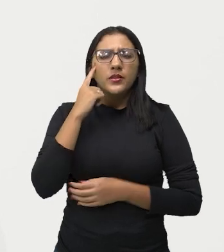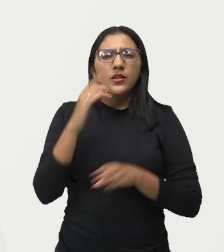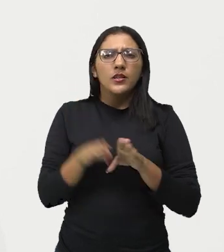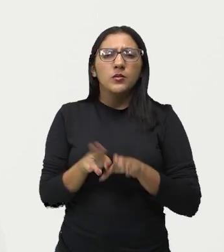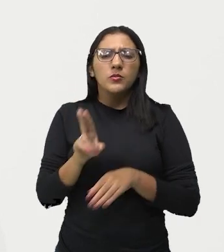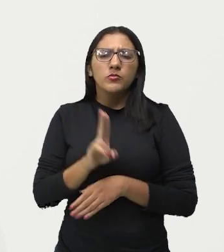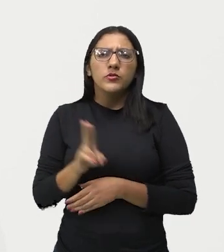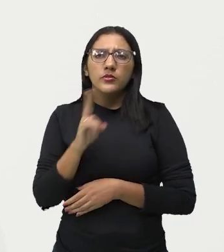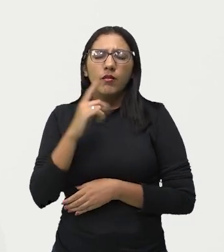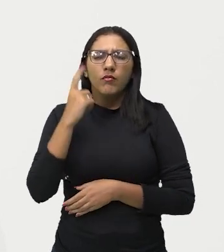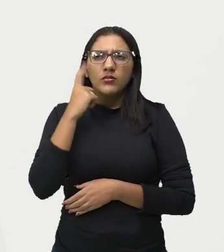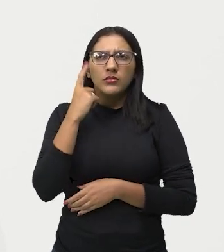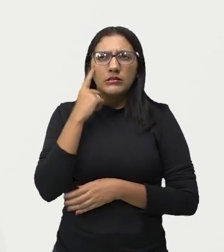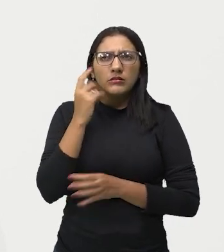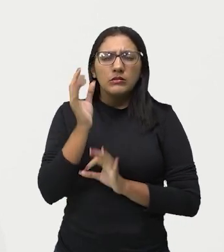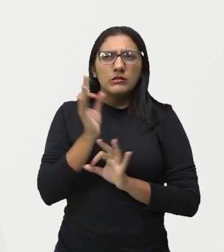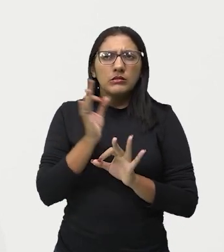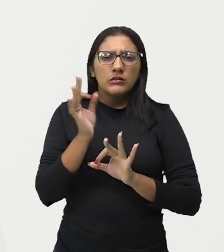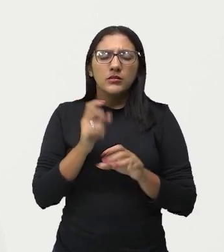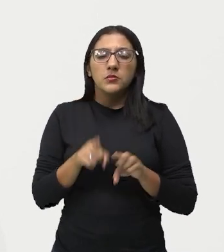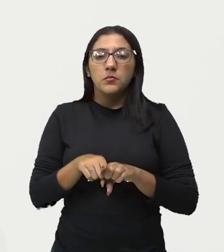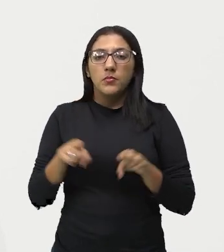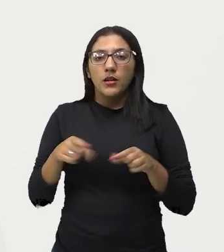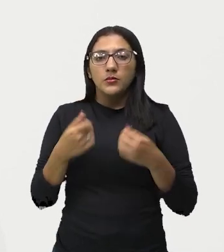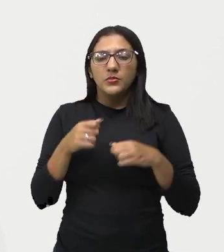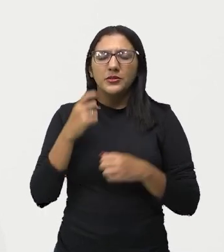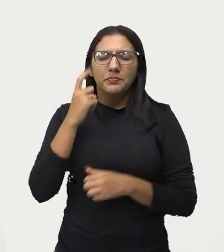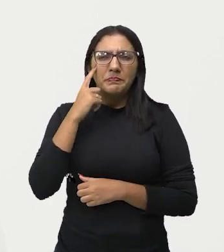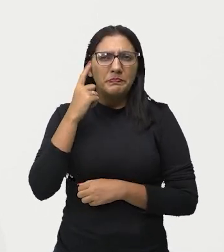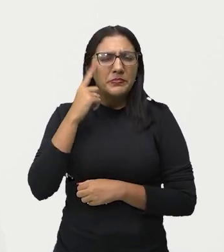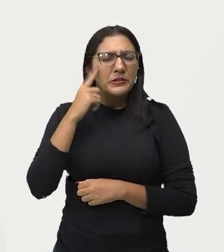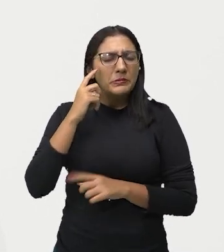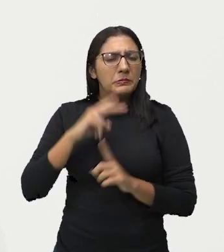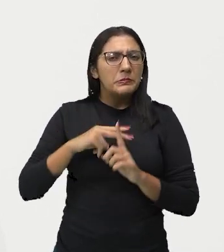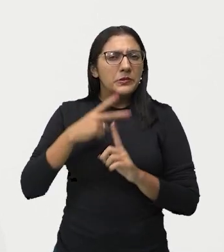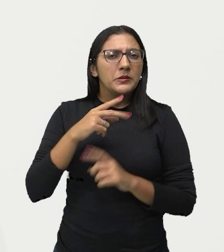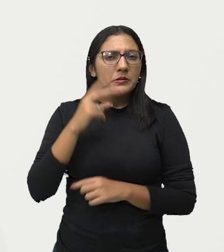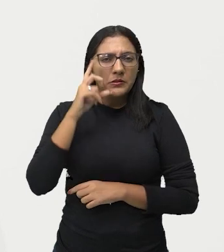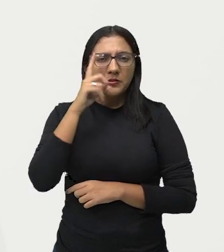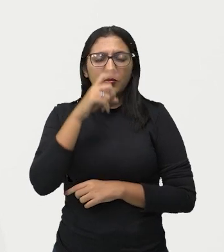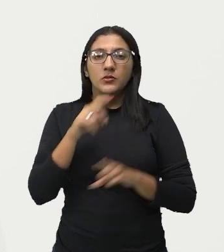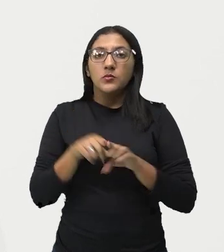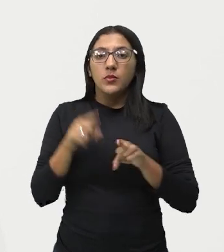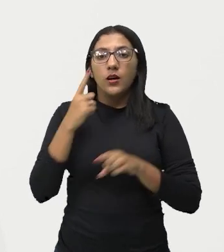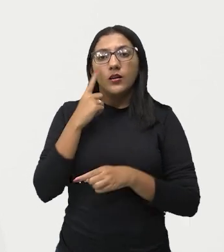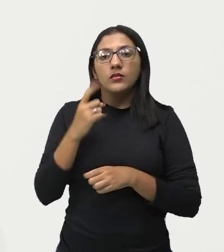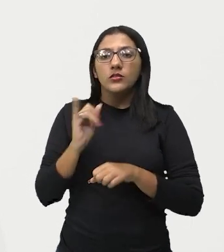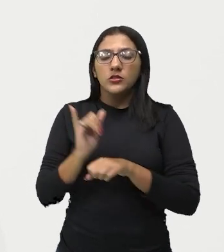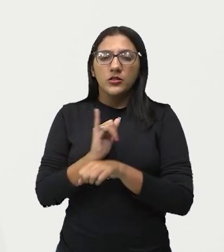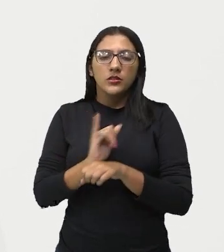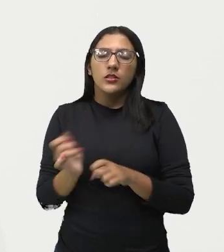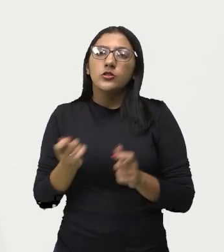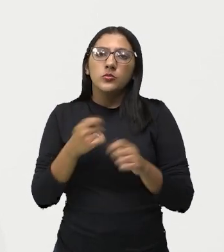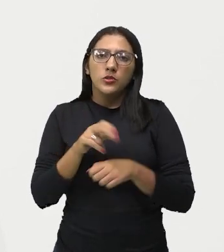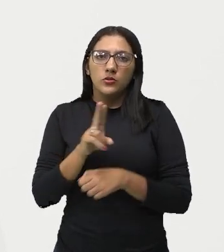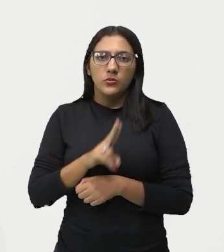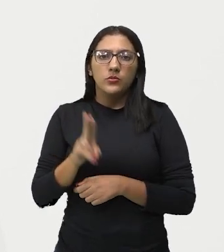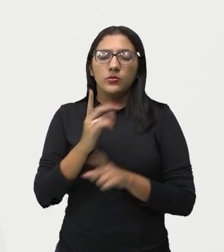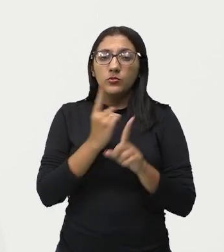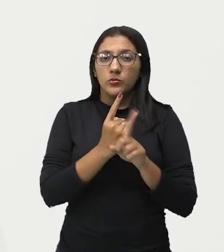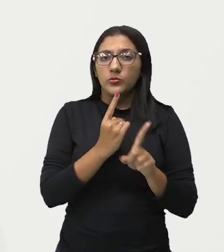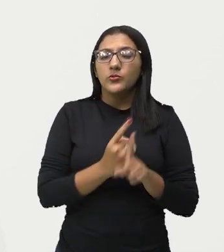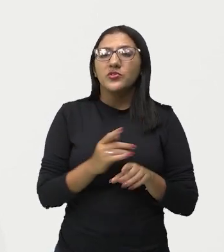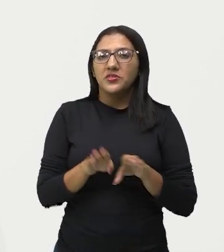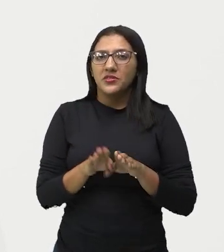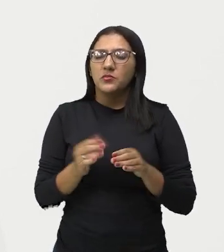o cálculo mental, também ia dar certo, mas a gente tinha que pensar um pouquinho mais, tá bom? Mas essa maneira aqui, ó, resolve e dá para acertar a questão